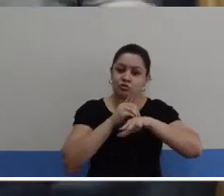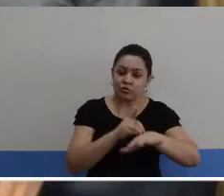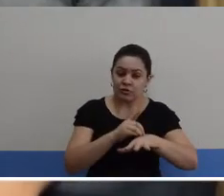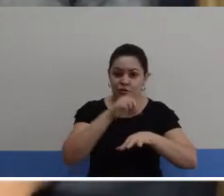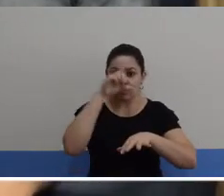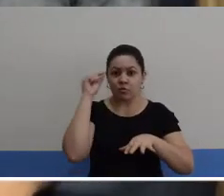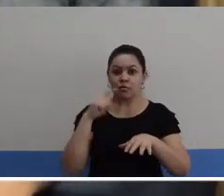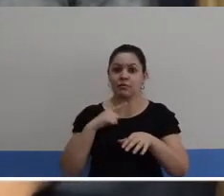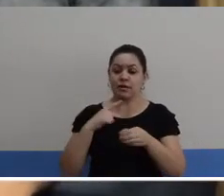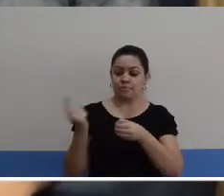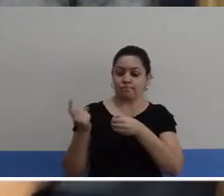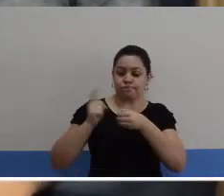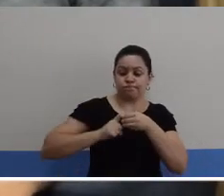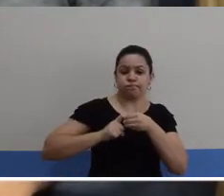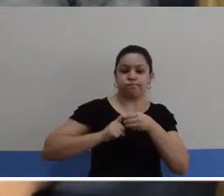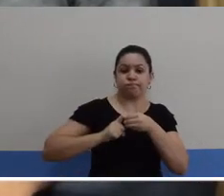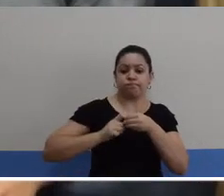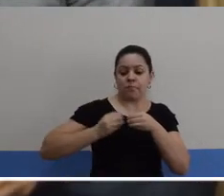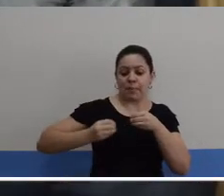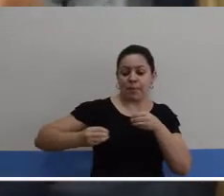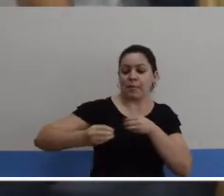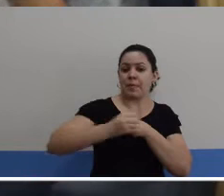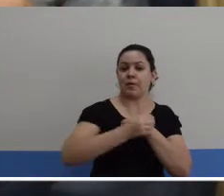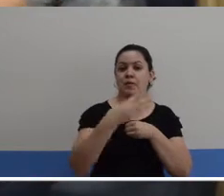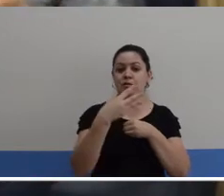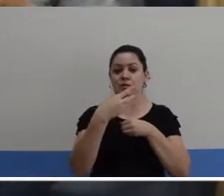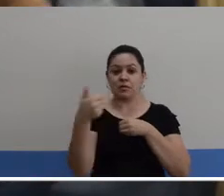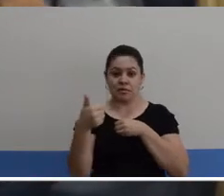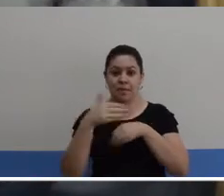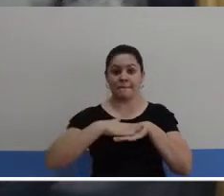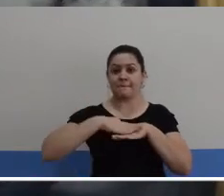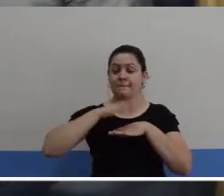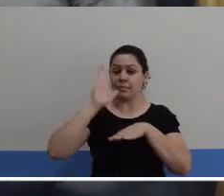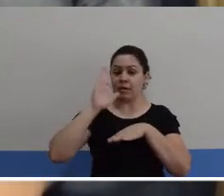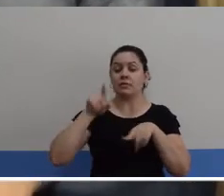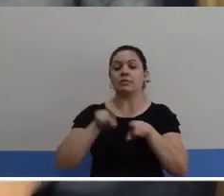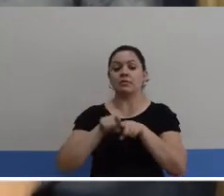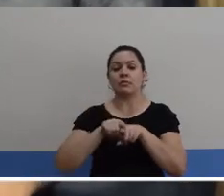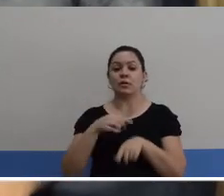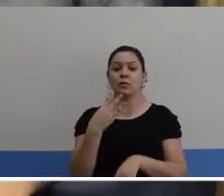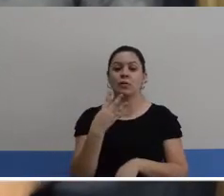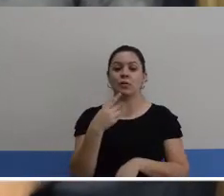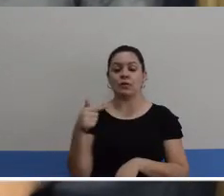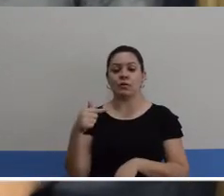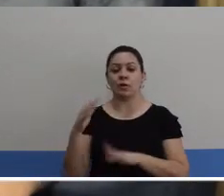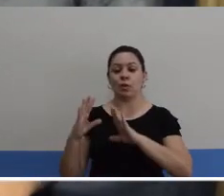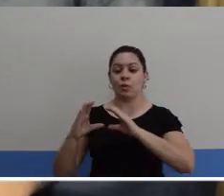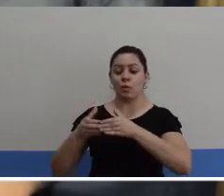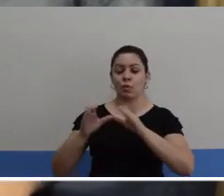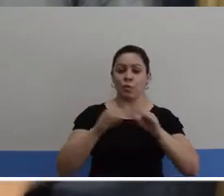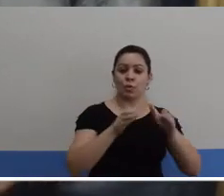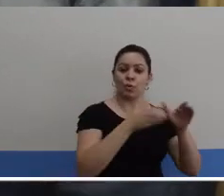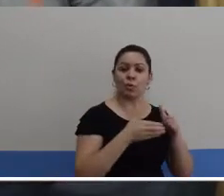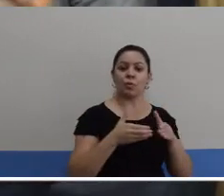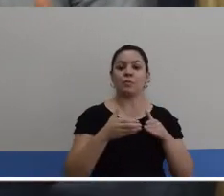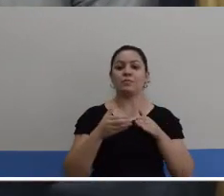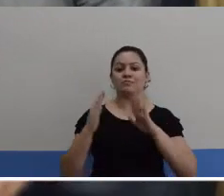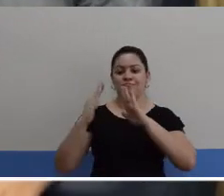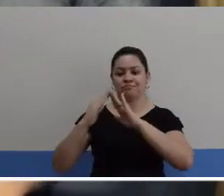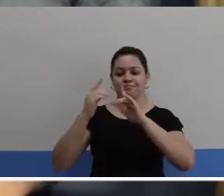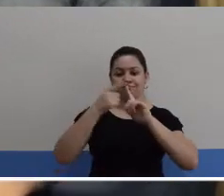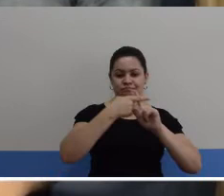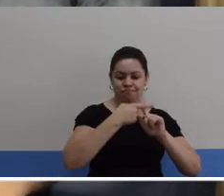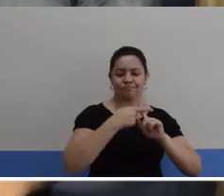mais de 31 municípios. Temos 47 paróquias, grupos paroquiais que nos acompanham